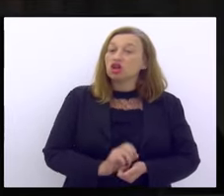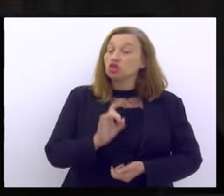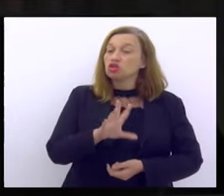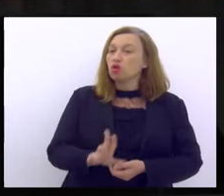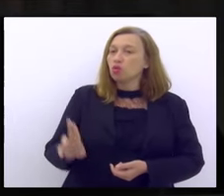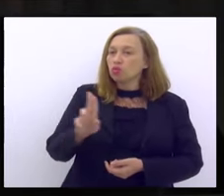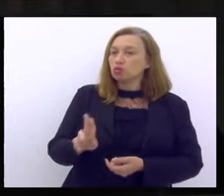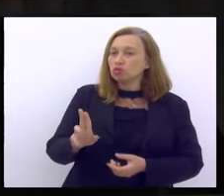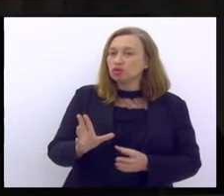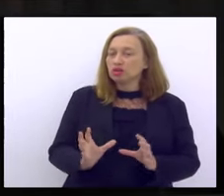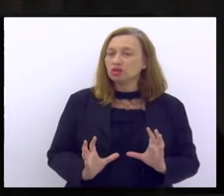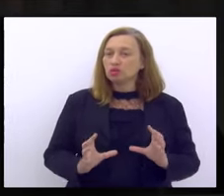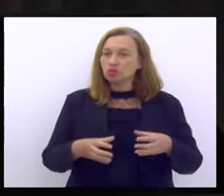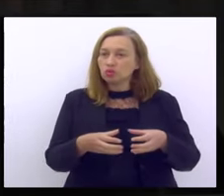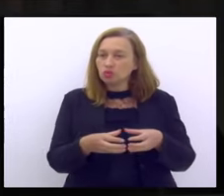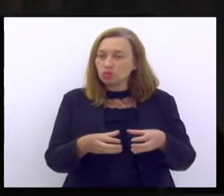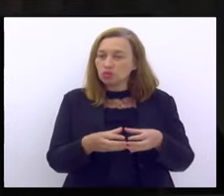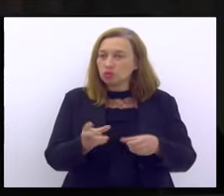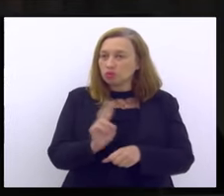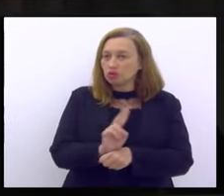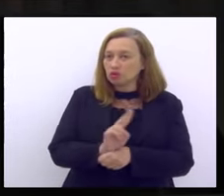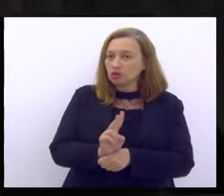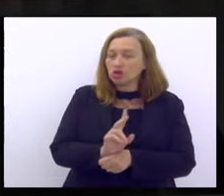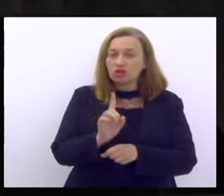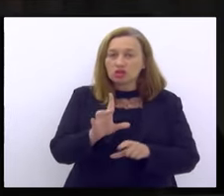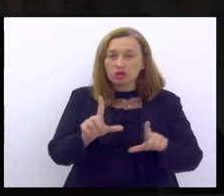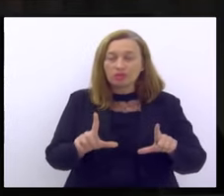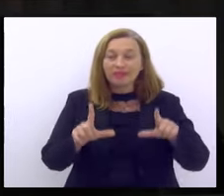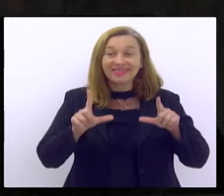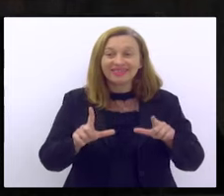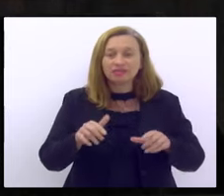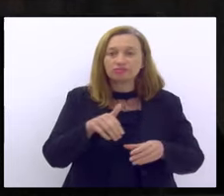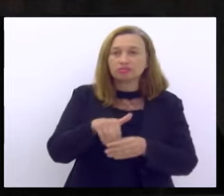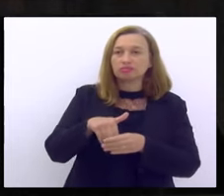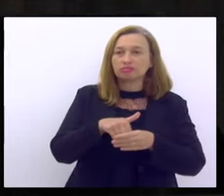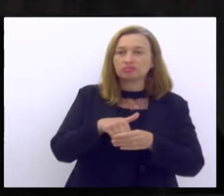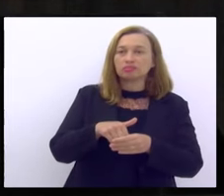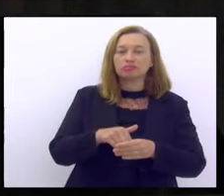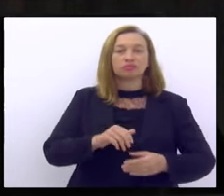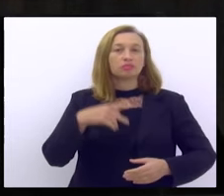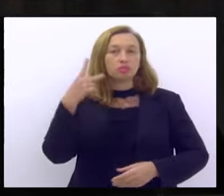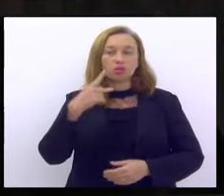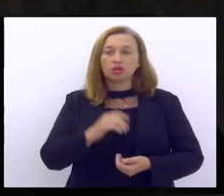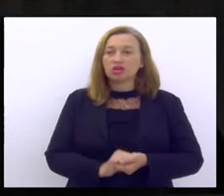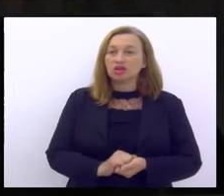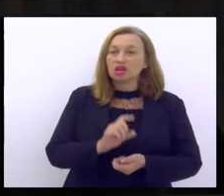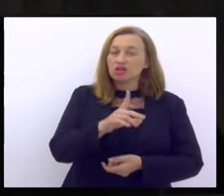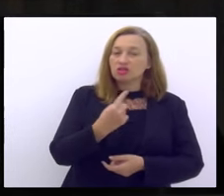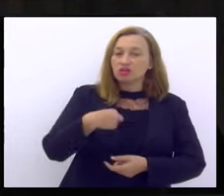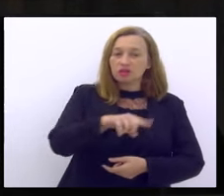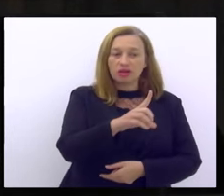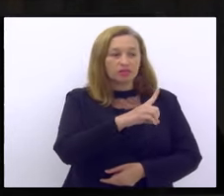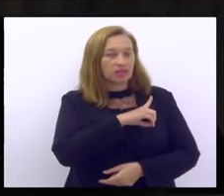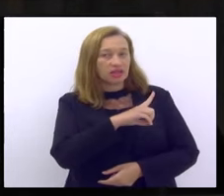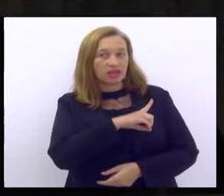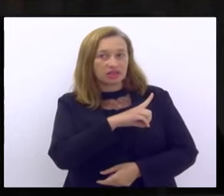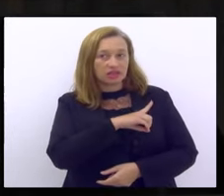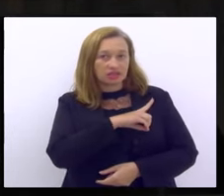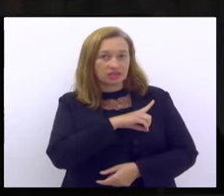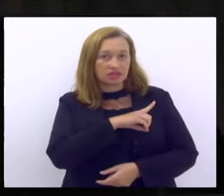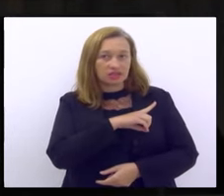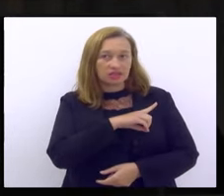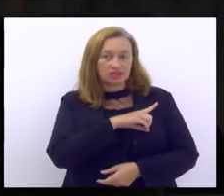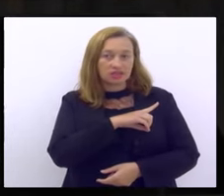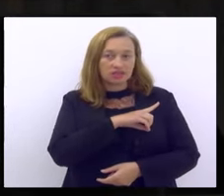a Guarda para trampolim político. E foi para a delegacia, né, fazer fanfarronagem.